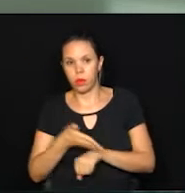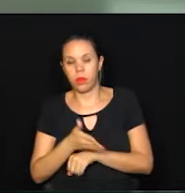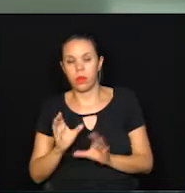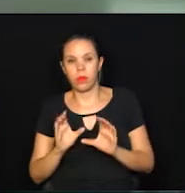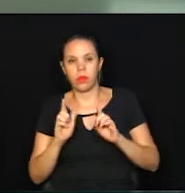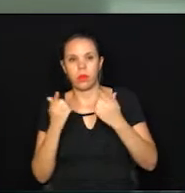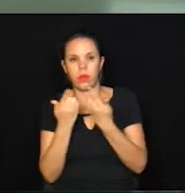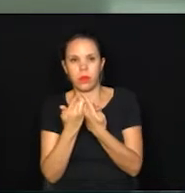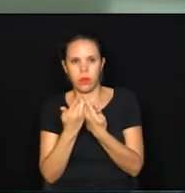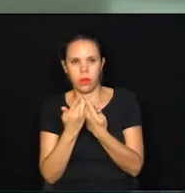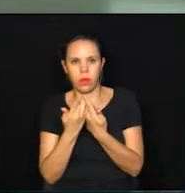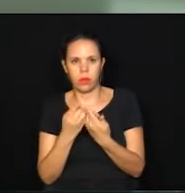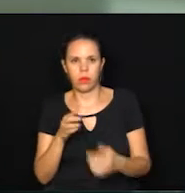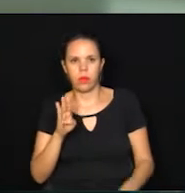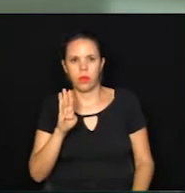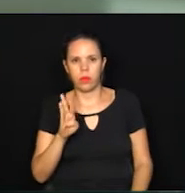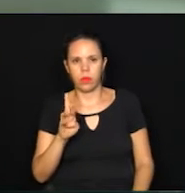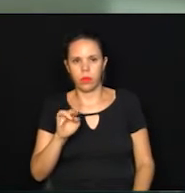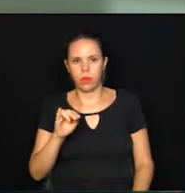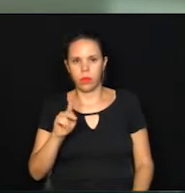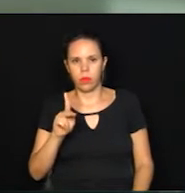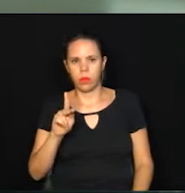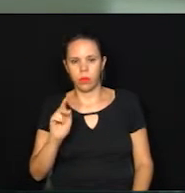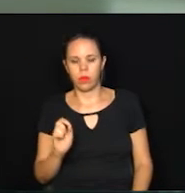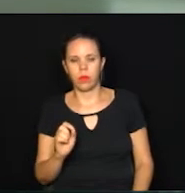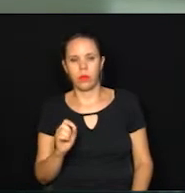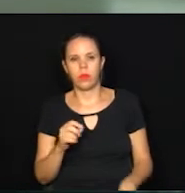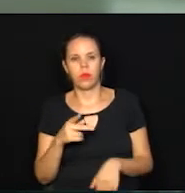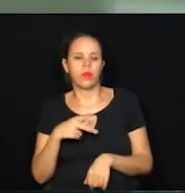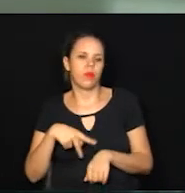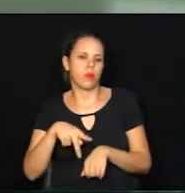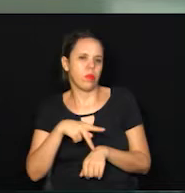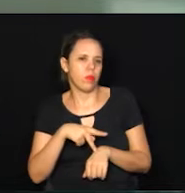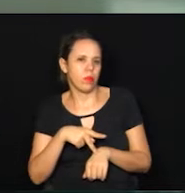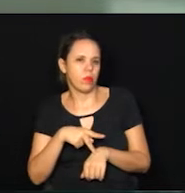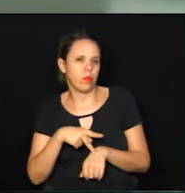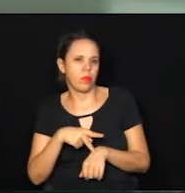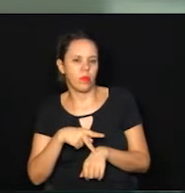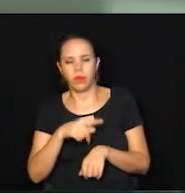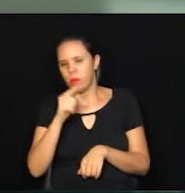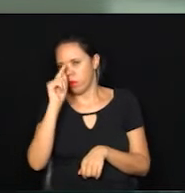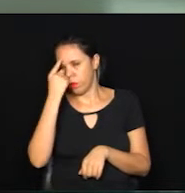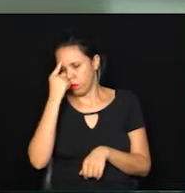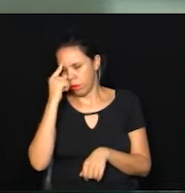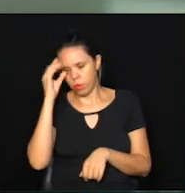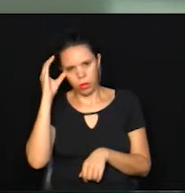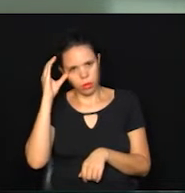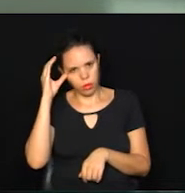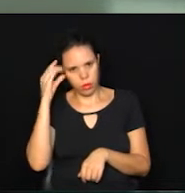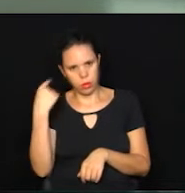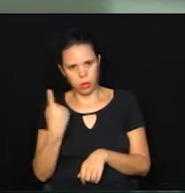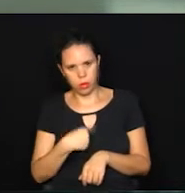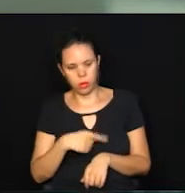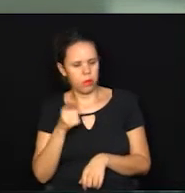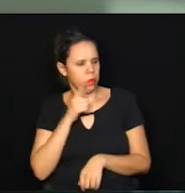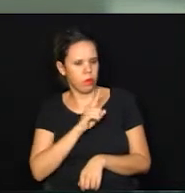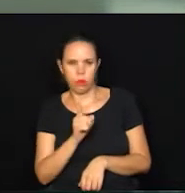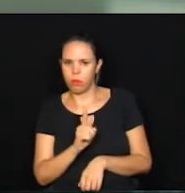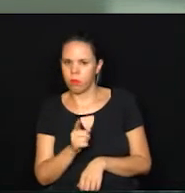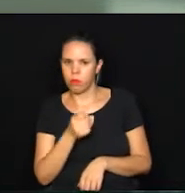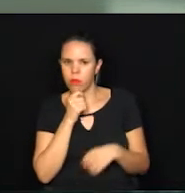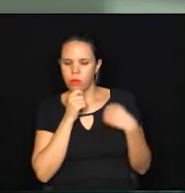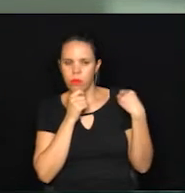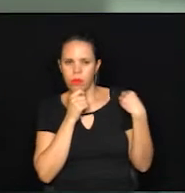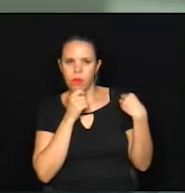grupo dos BRICS, Brasil, Rússia, Índia e China. E nós não conseguimos